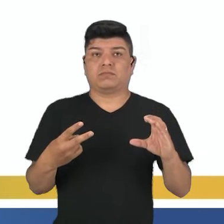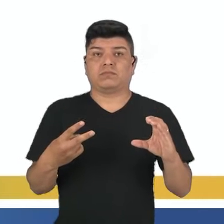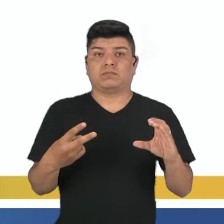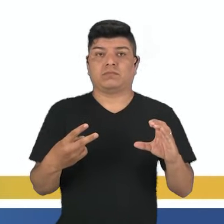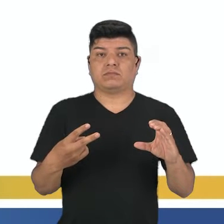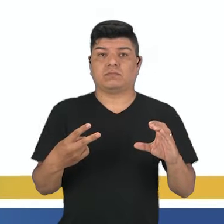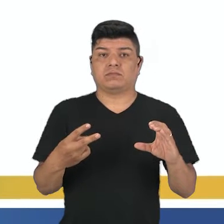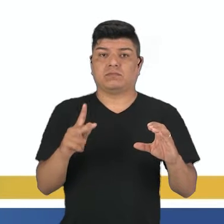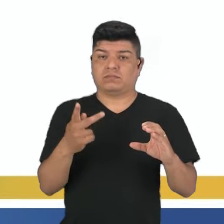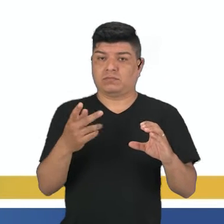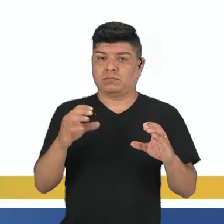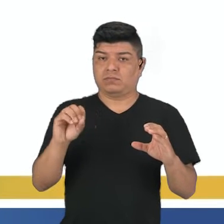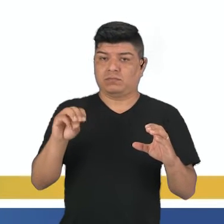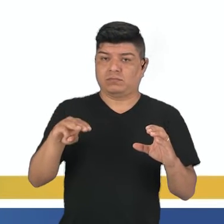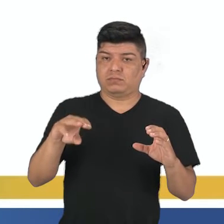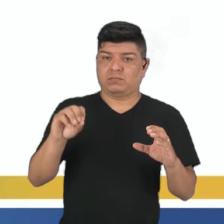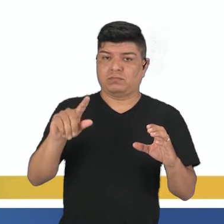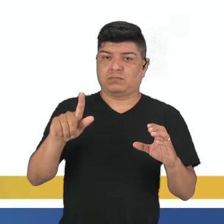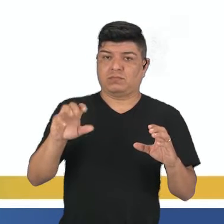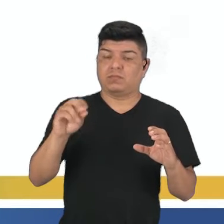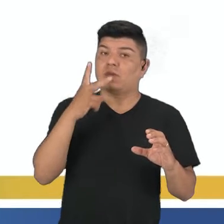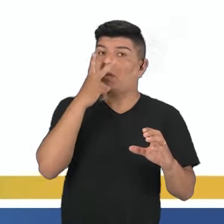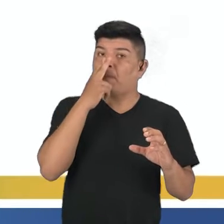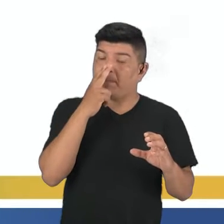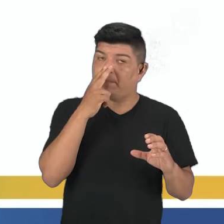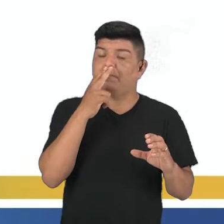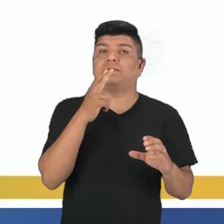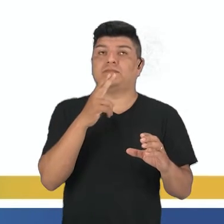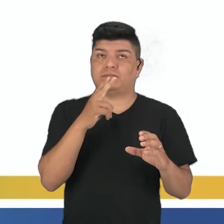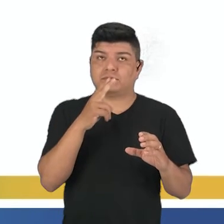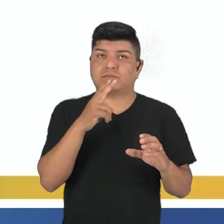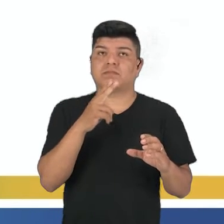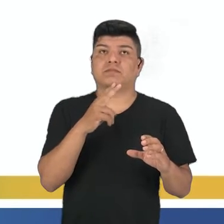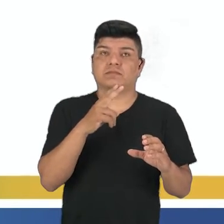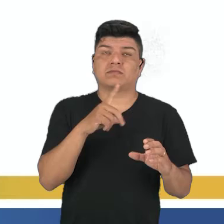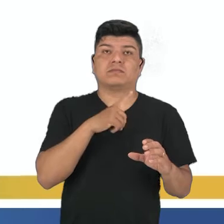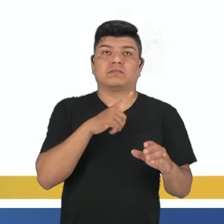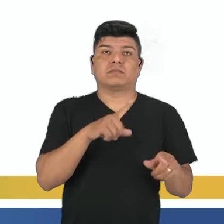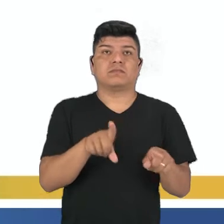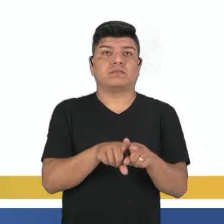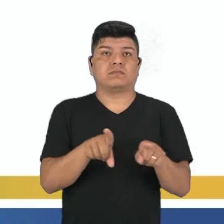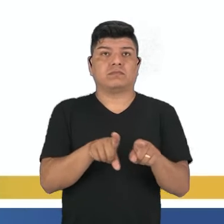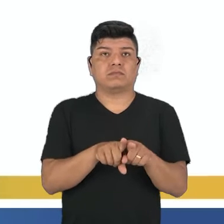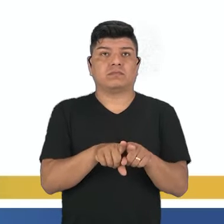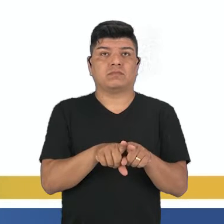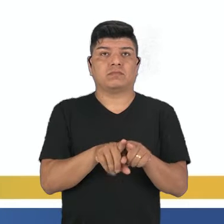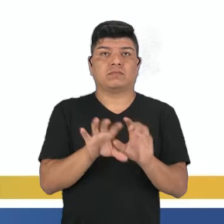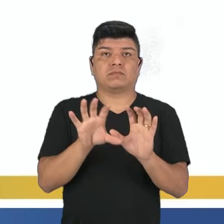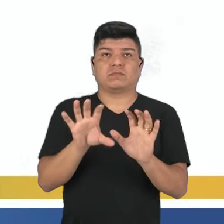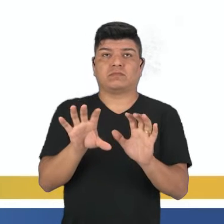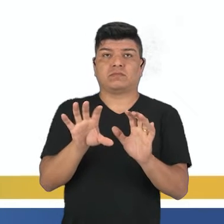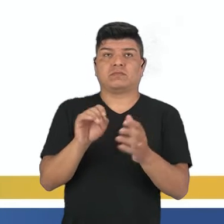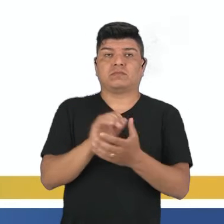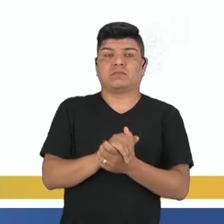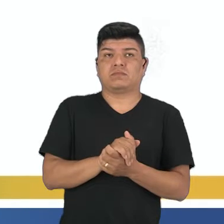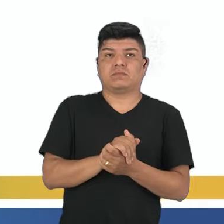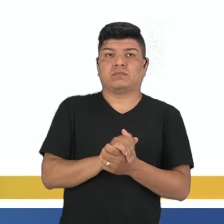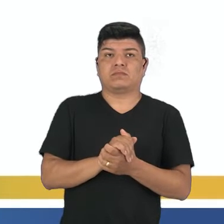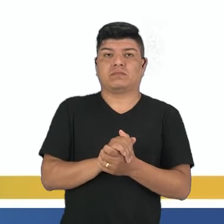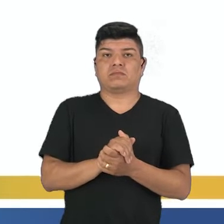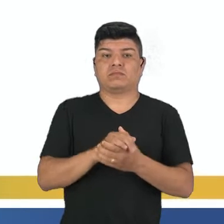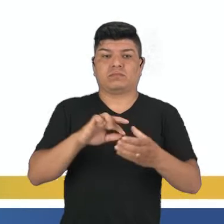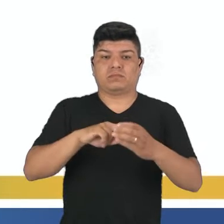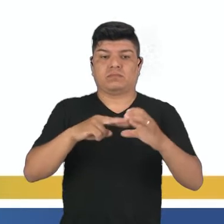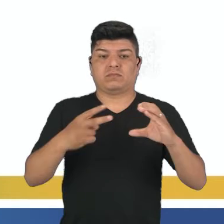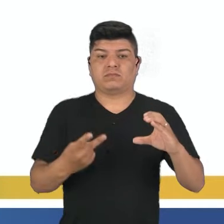em cromossomos homólogos, são cromossomos semelhantes, tá? E nós temos a parte que fala sobre os